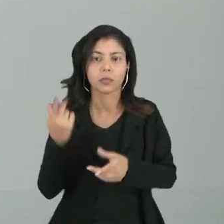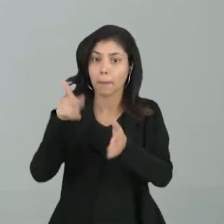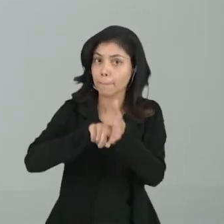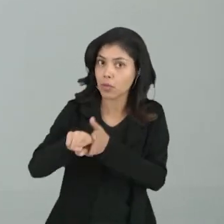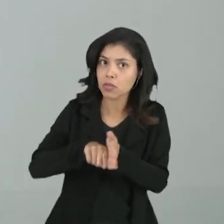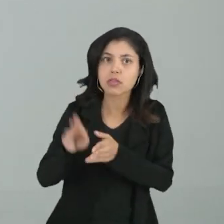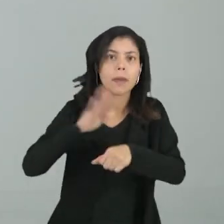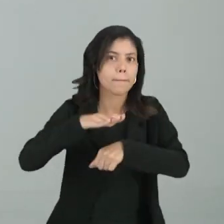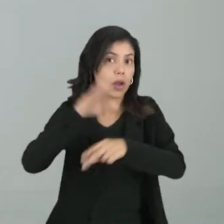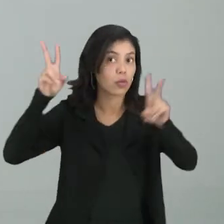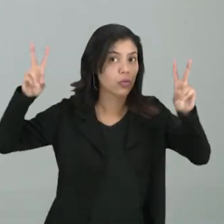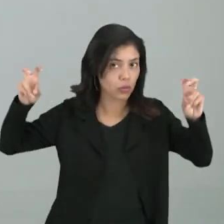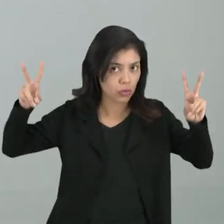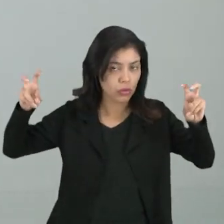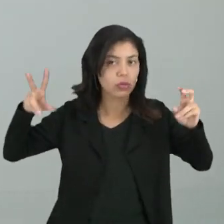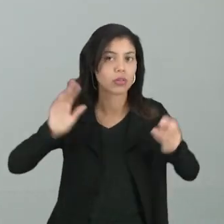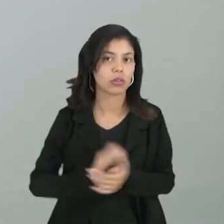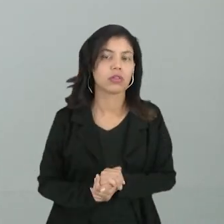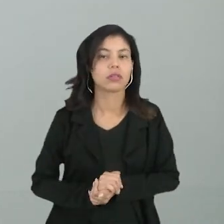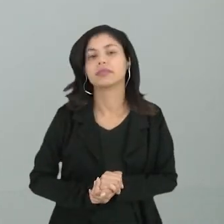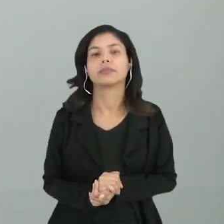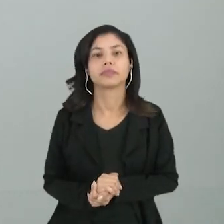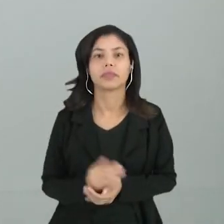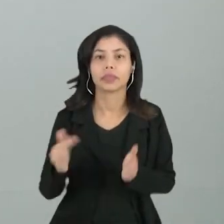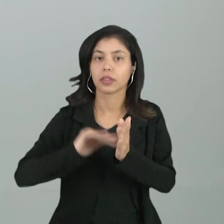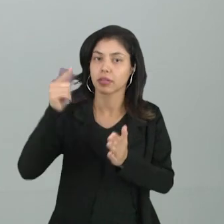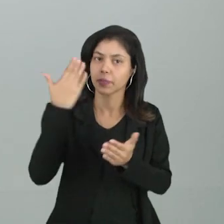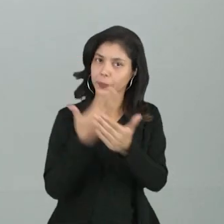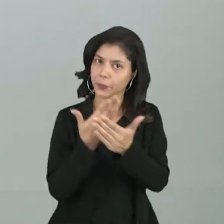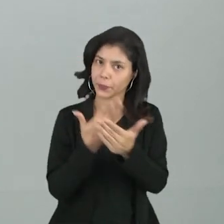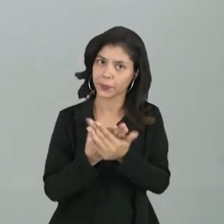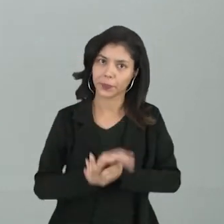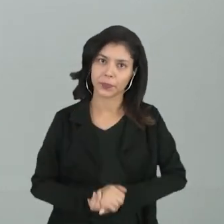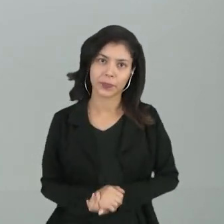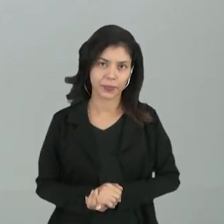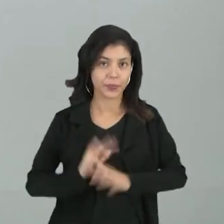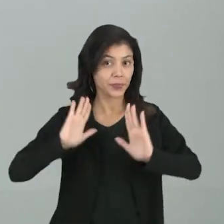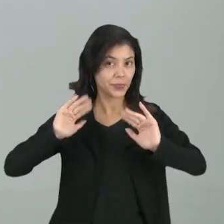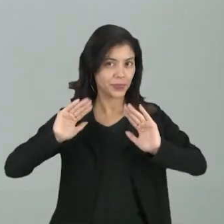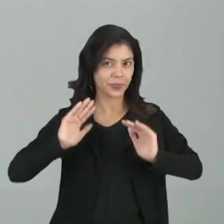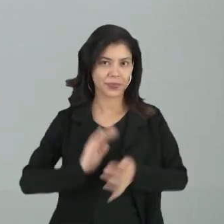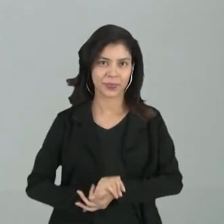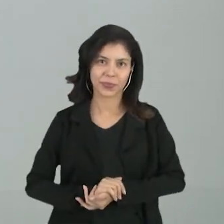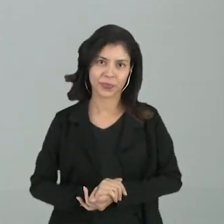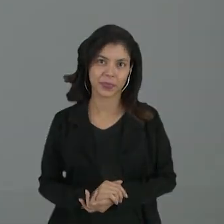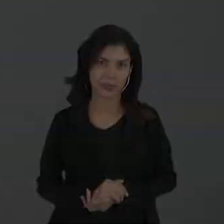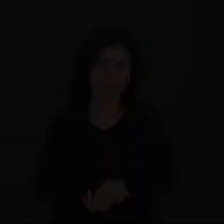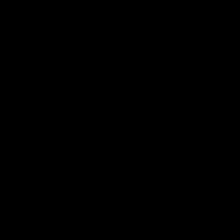pesquisem mais sobre essa temática, né? E até a nossa próxima aula. Tchau!